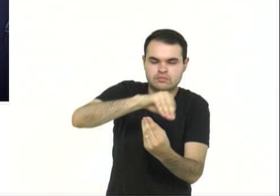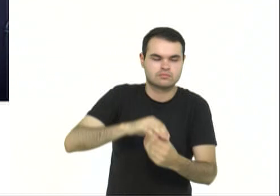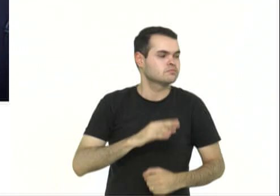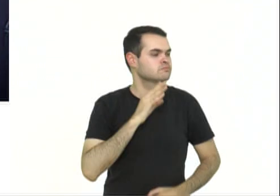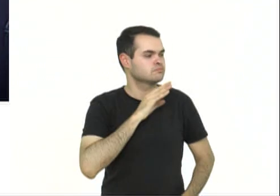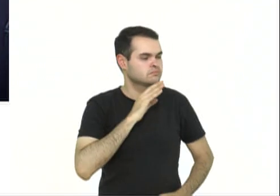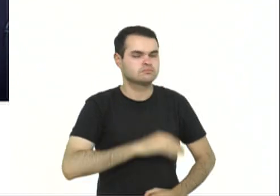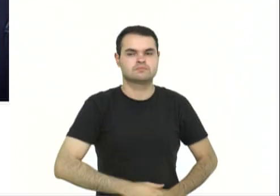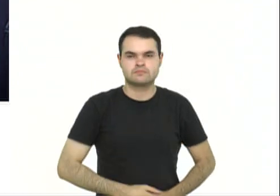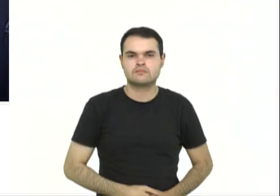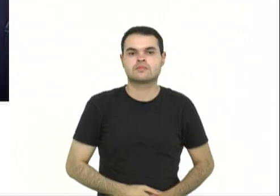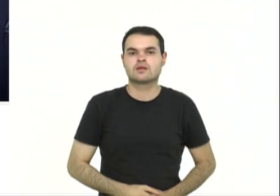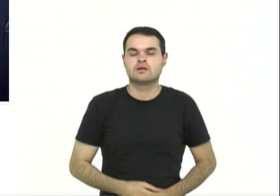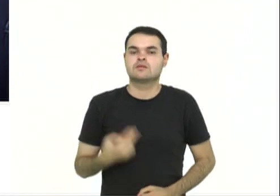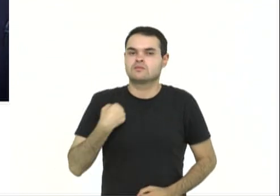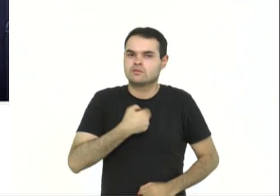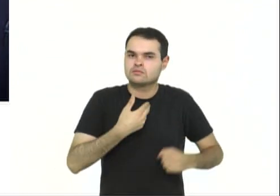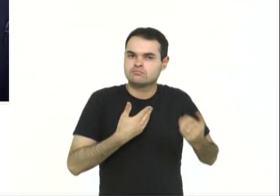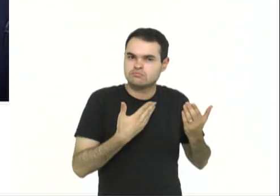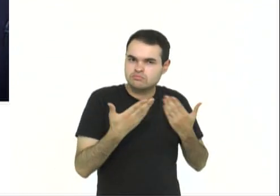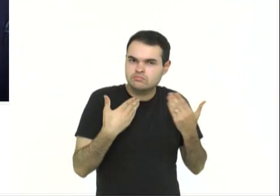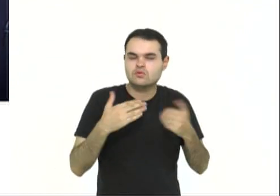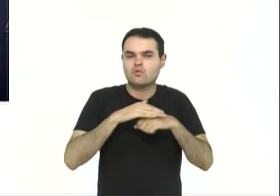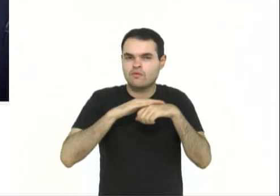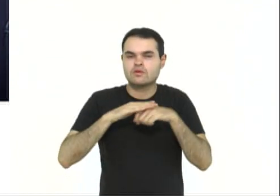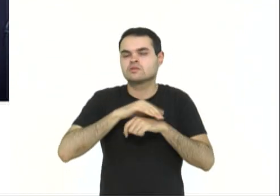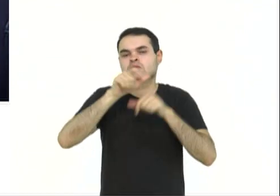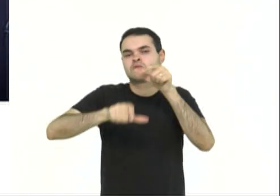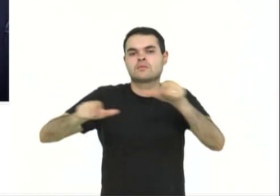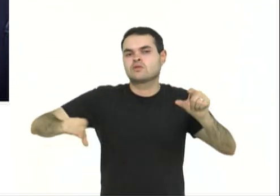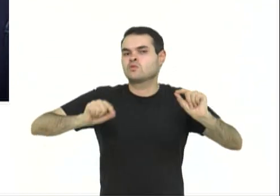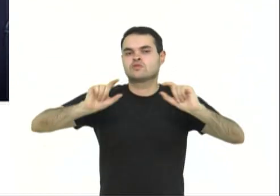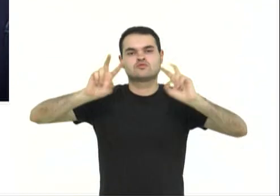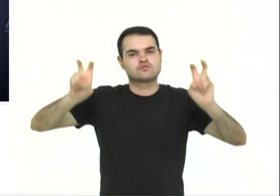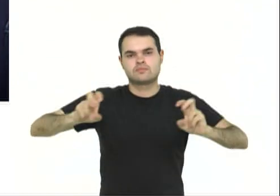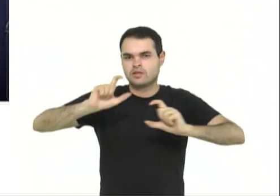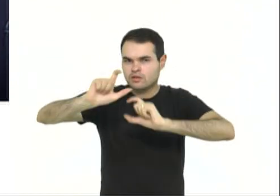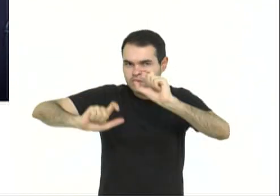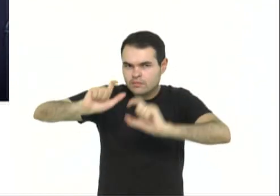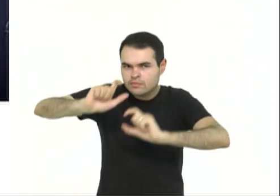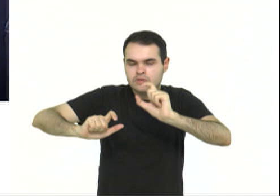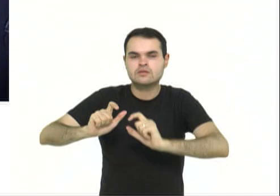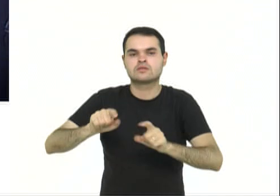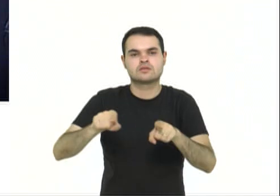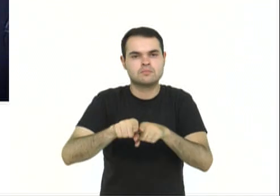Legal. E assim, a gente está conversando com o pessoal sobre quadrinhos